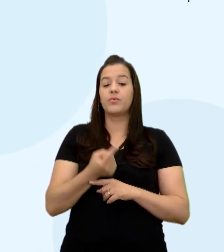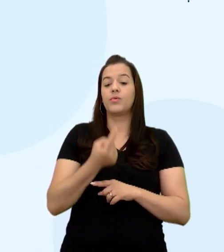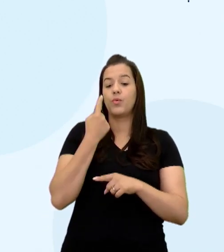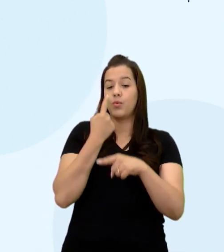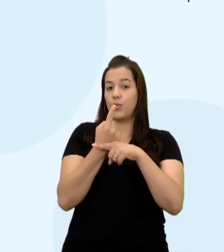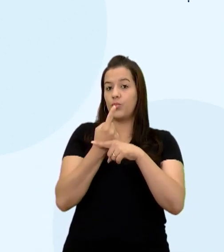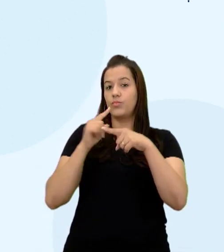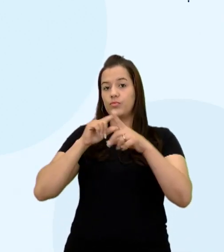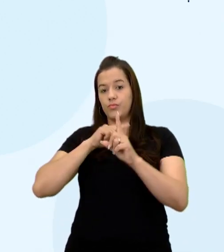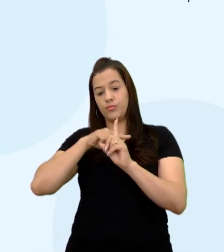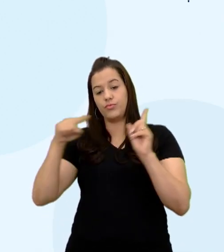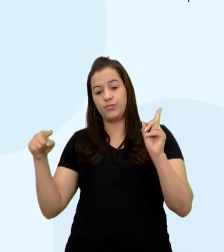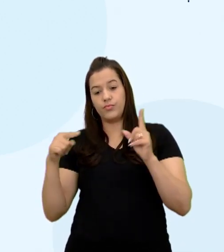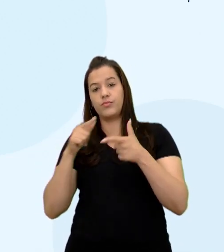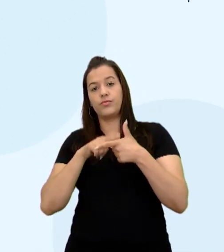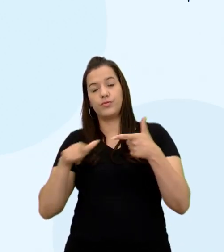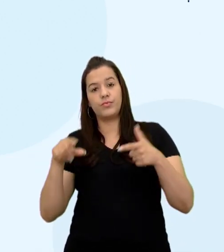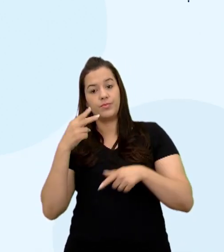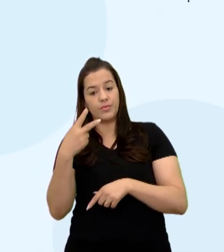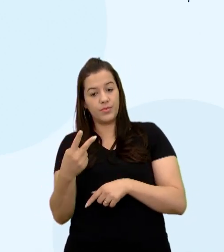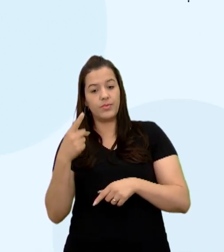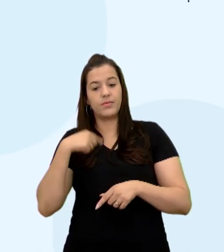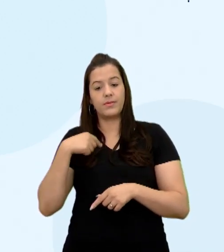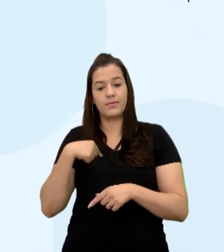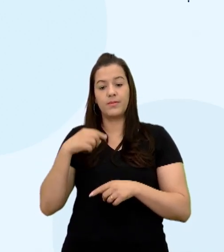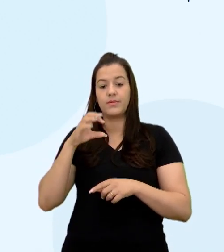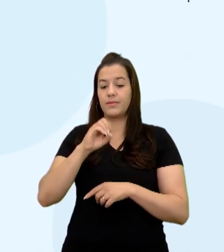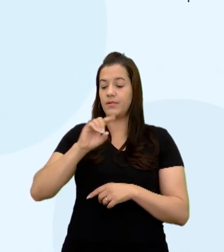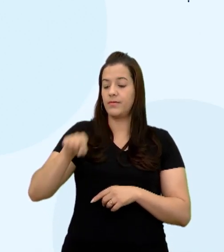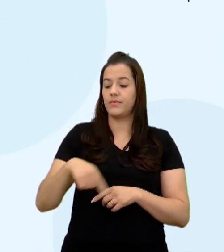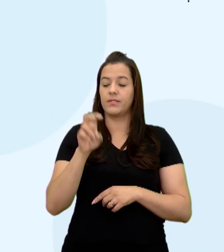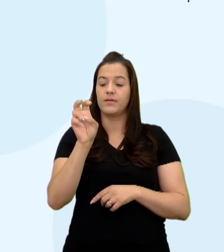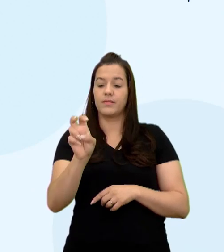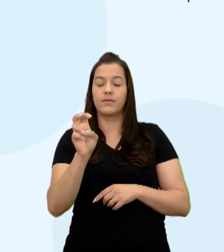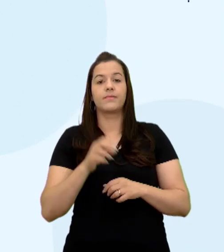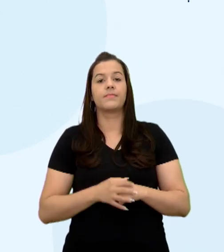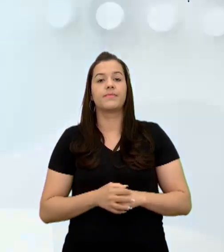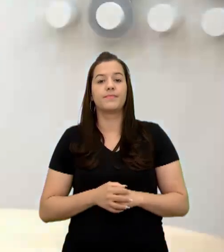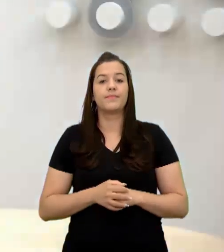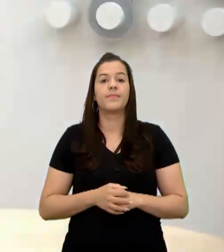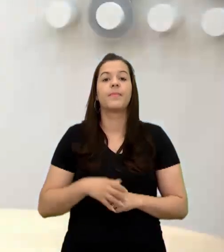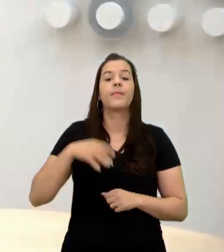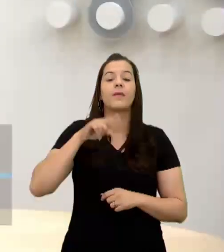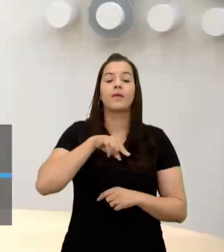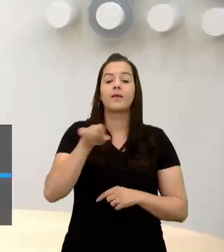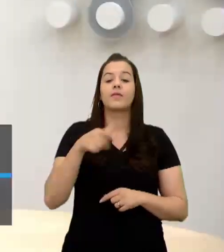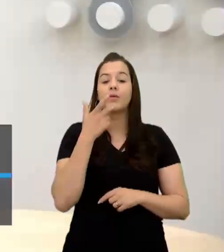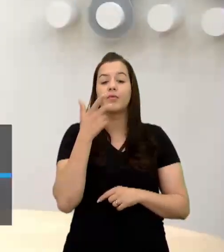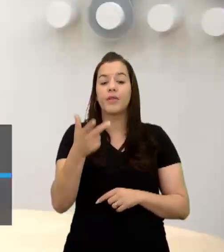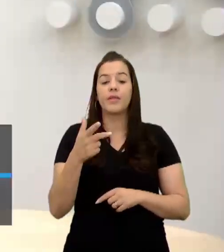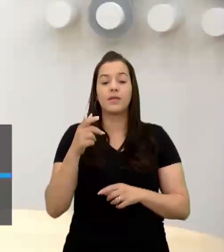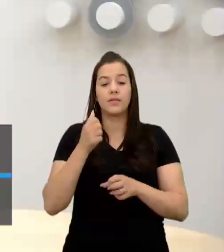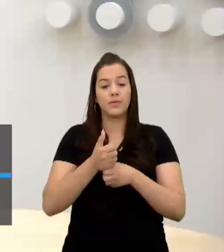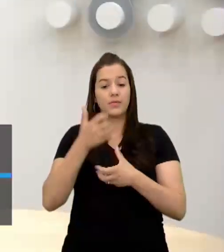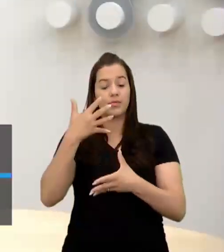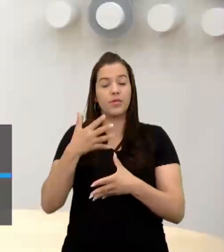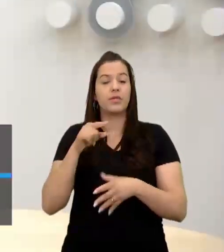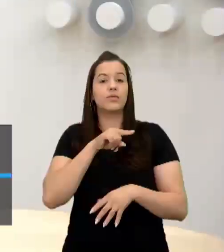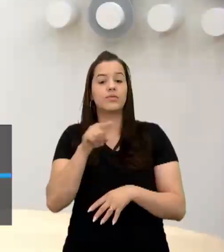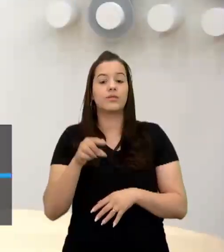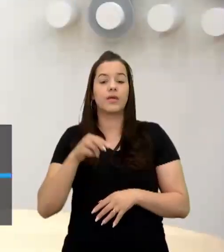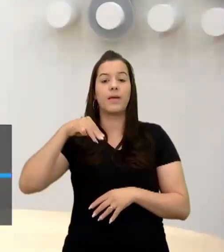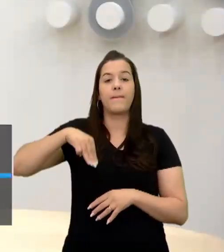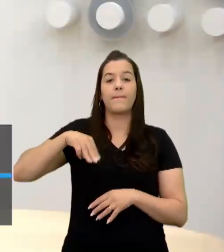2, que vai dar 0,5. O Dirceu tá falando aqui da Mega Sena, né? Do jogo lá, uma chance em mais de